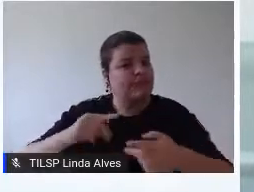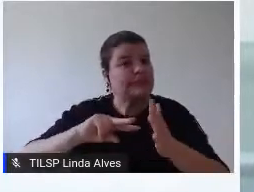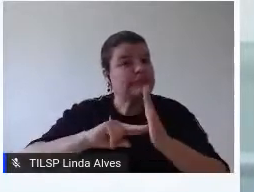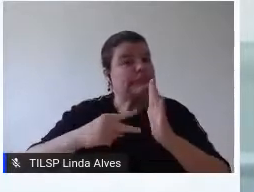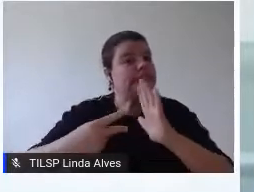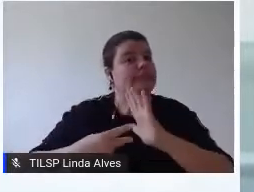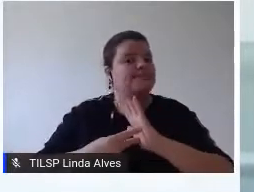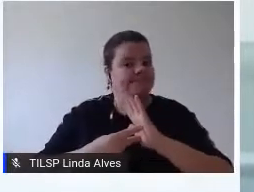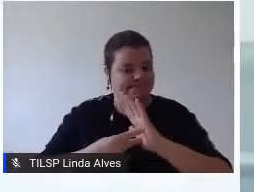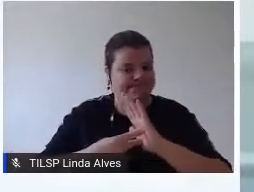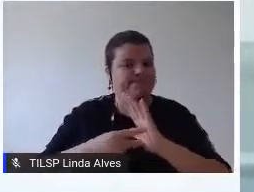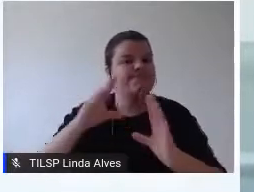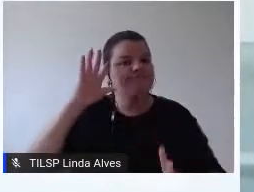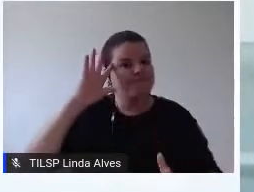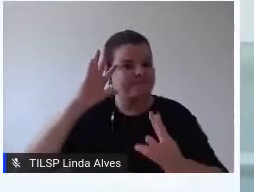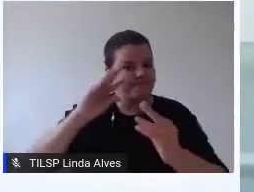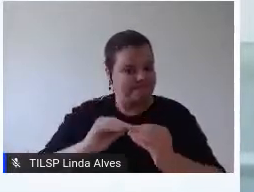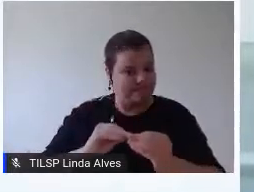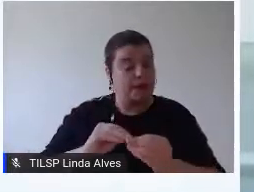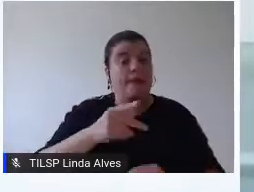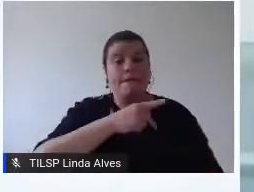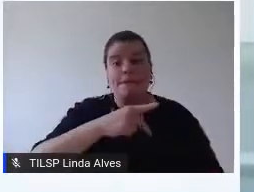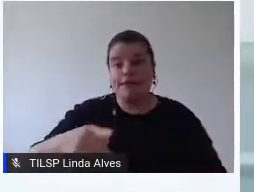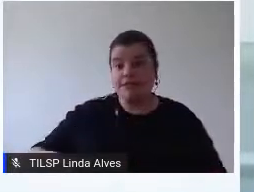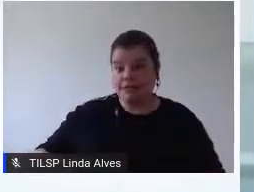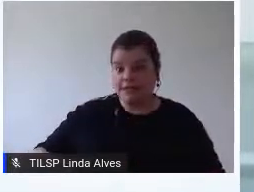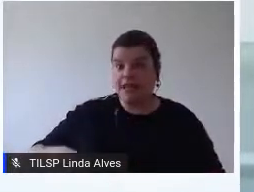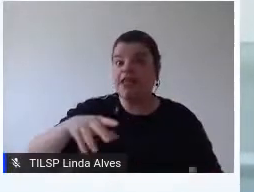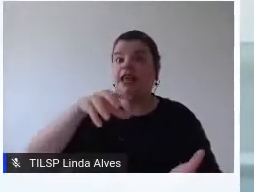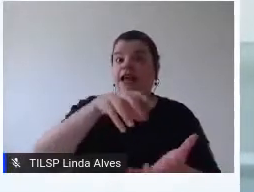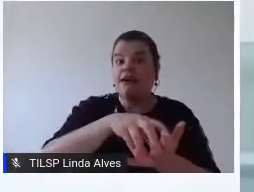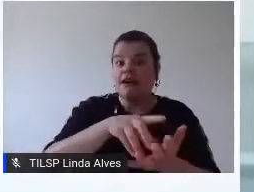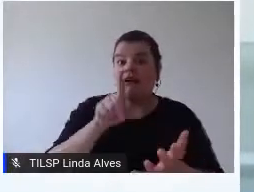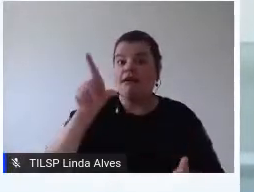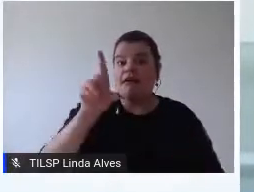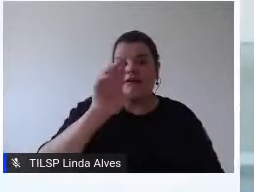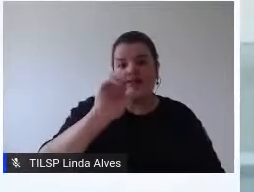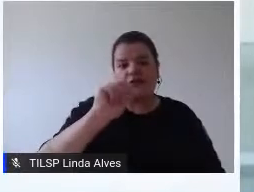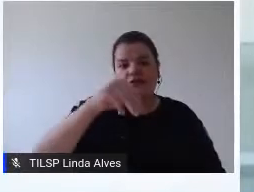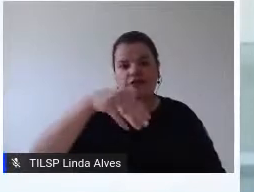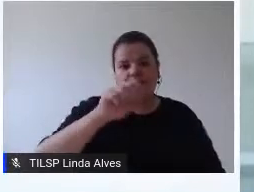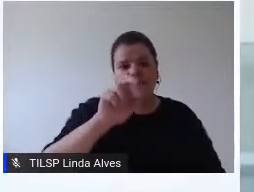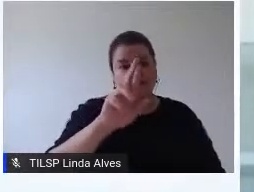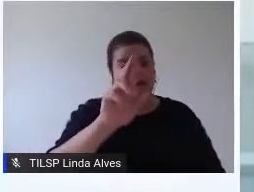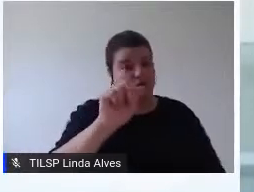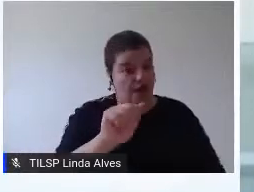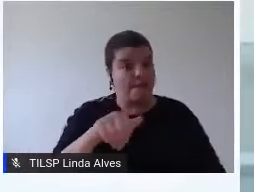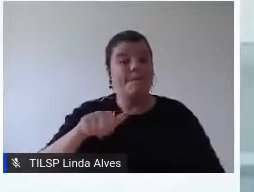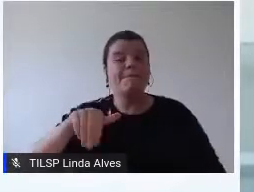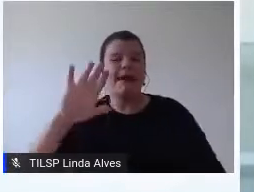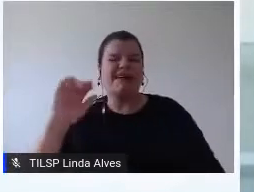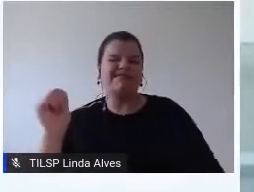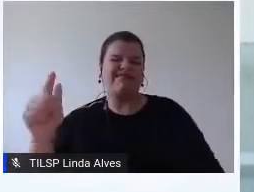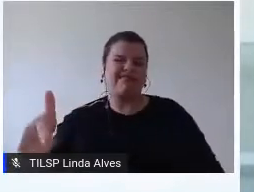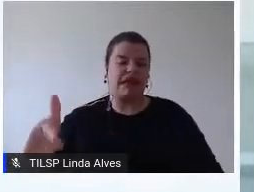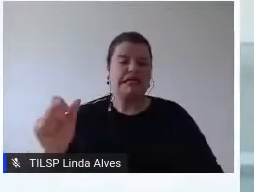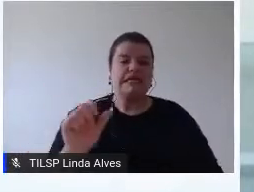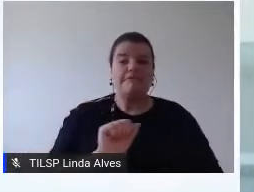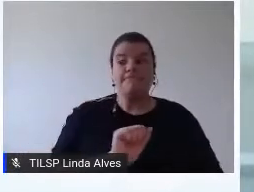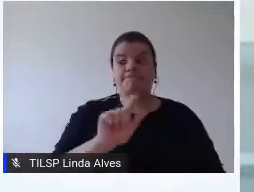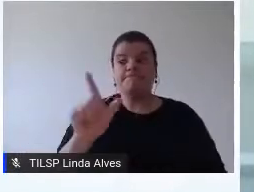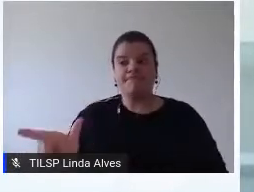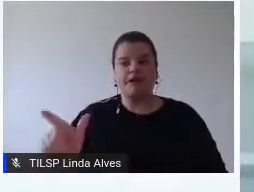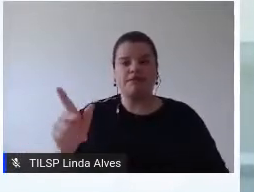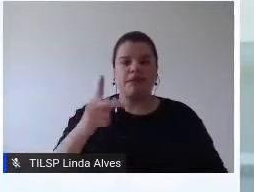significado do papel do presidente da Câmara, mais do que o presidente do Senado. Você viu